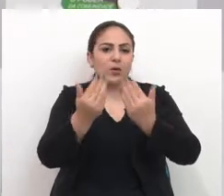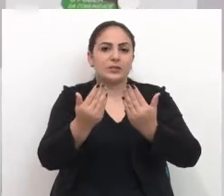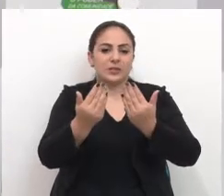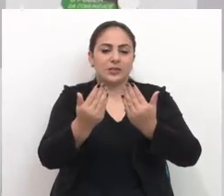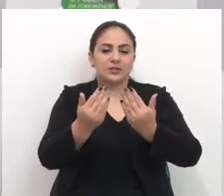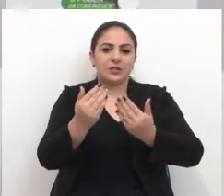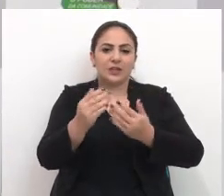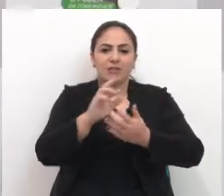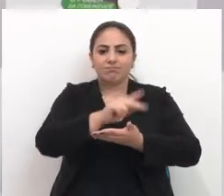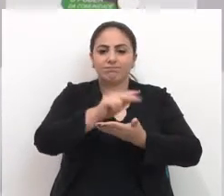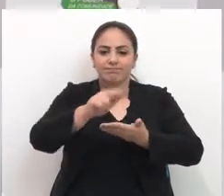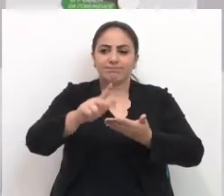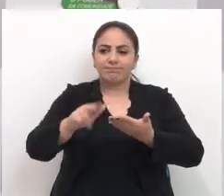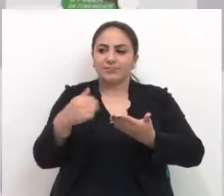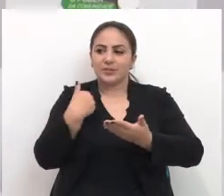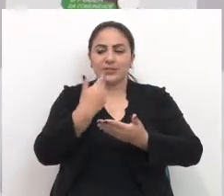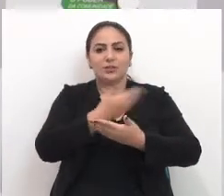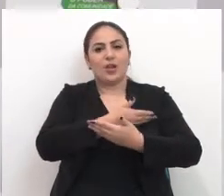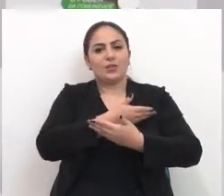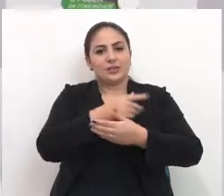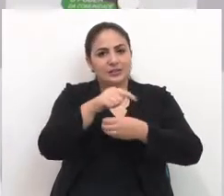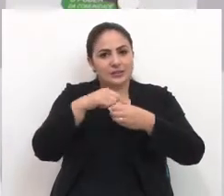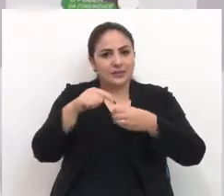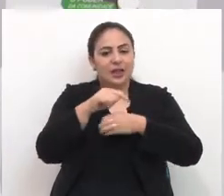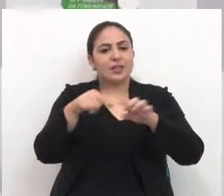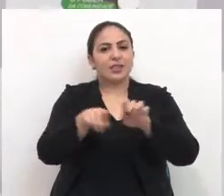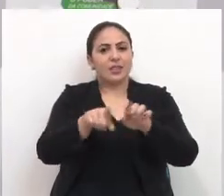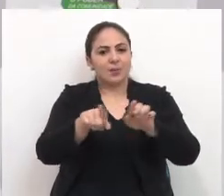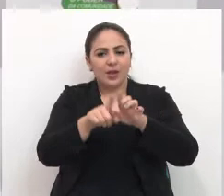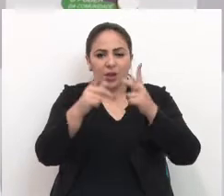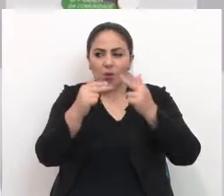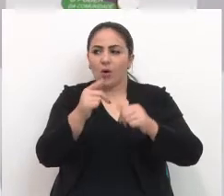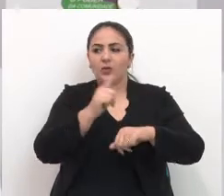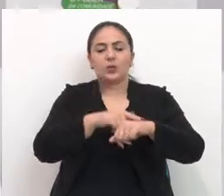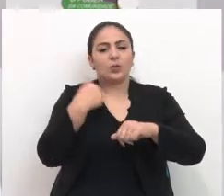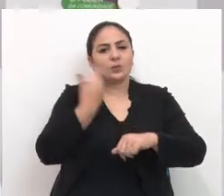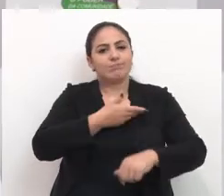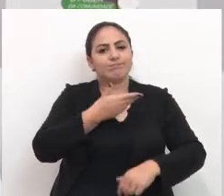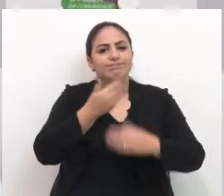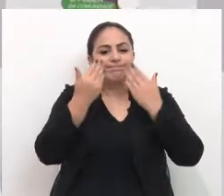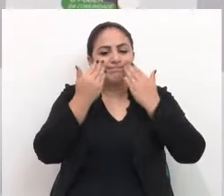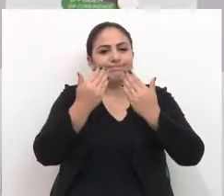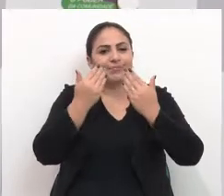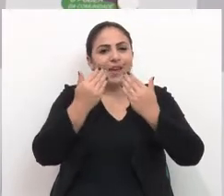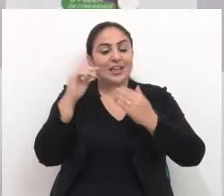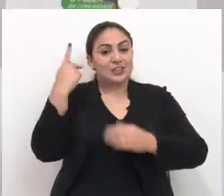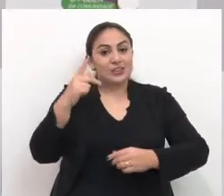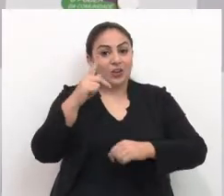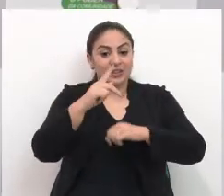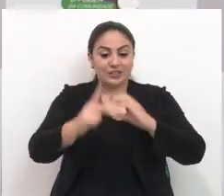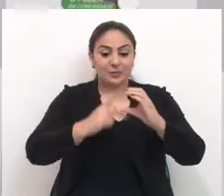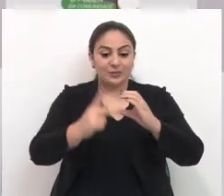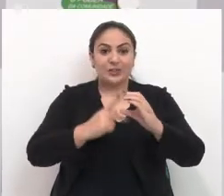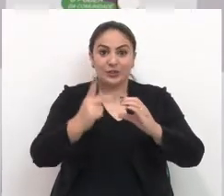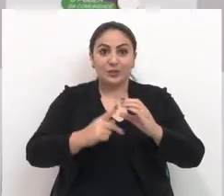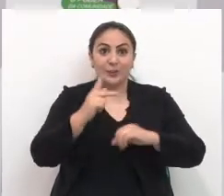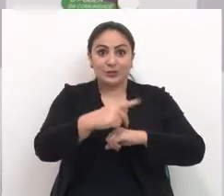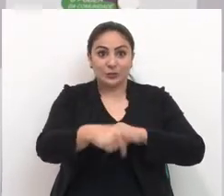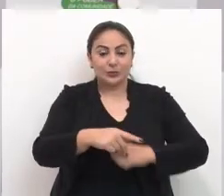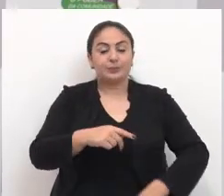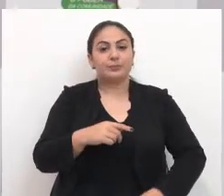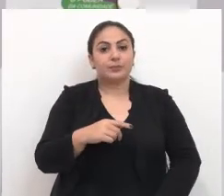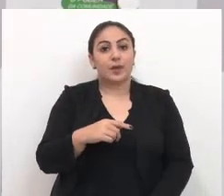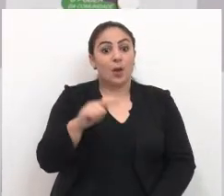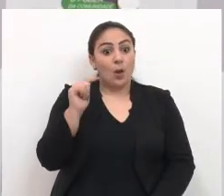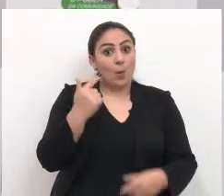mostrando um pouquinho da diversidade do nosso acervo e, ao mesmo tempo, querendo mostrar um pouquinho da história da Câmara de Passo Fundo em Passo Fundo, né?